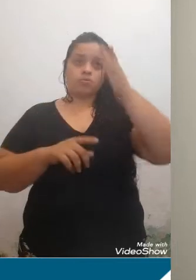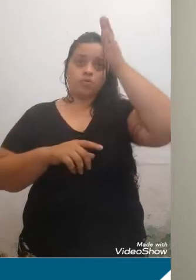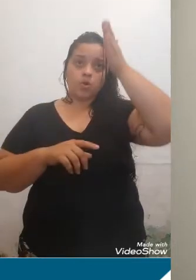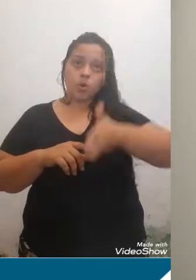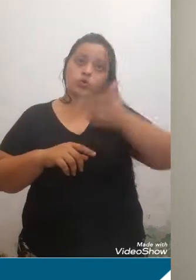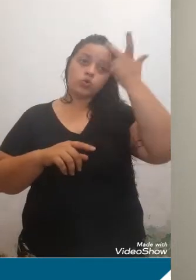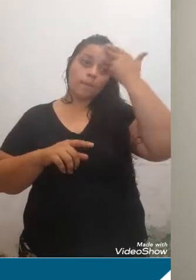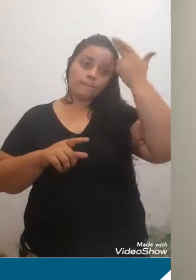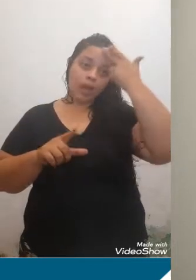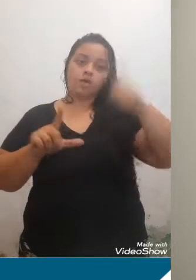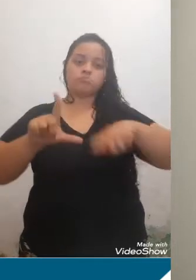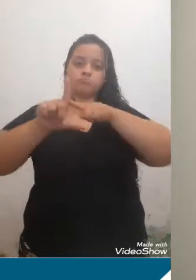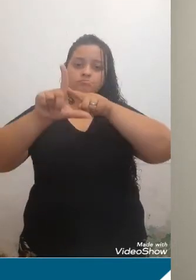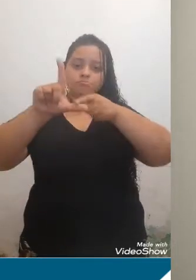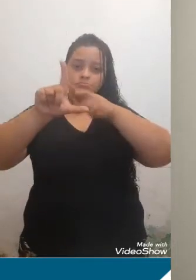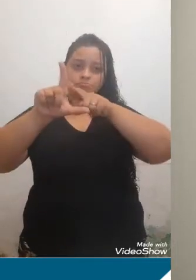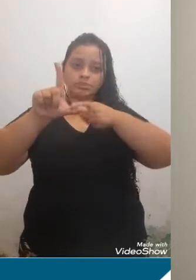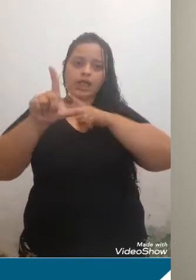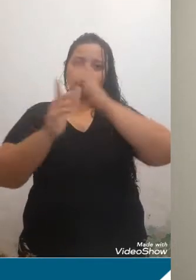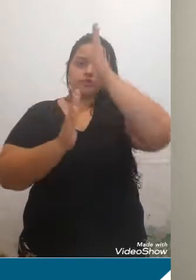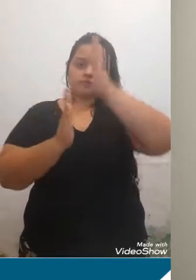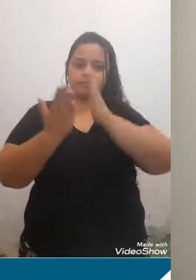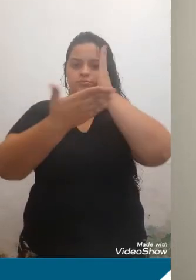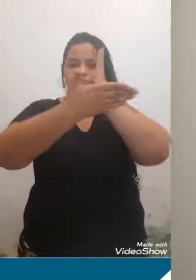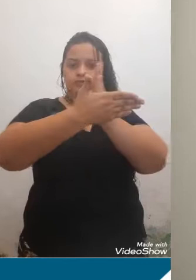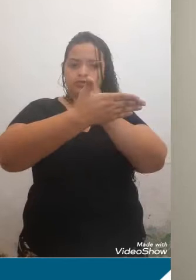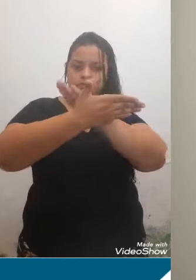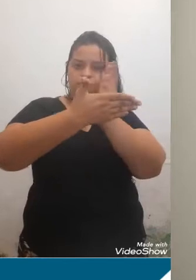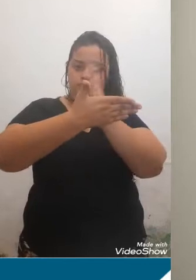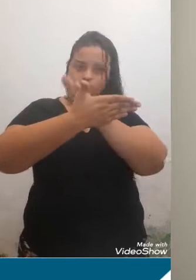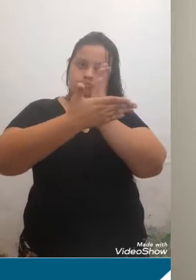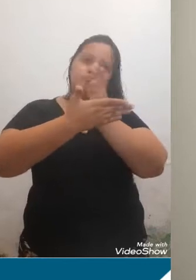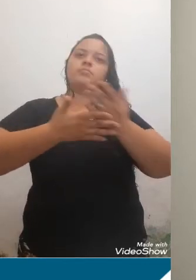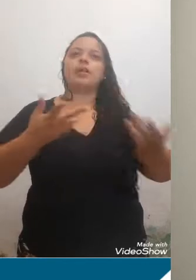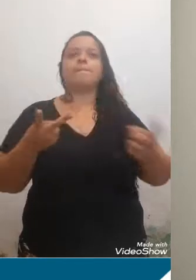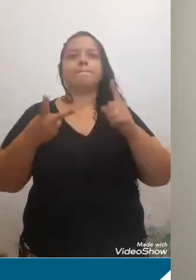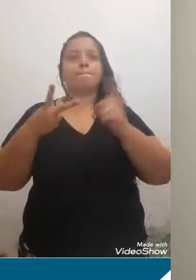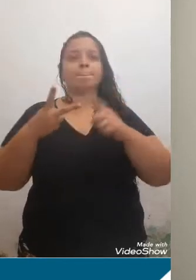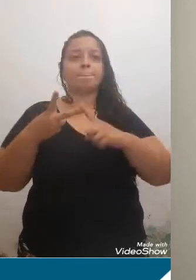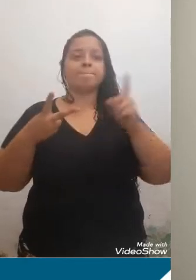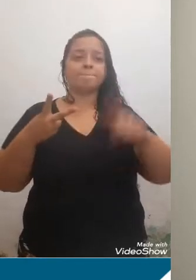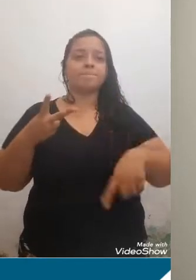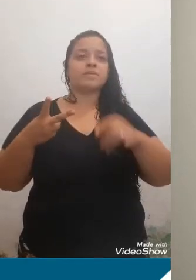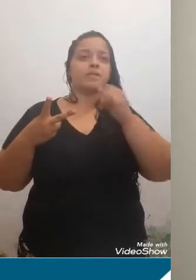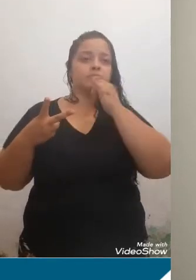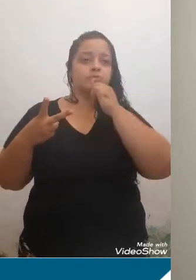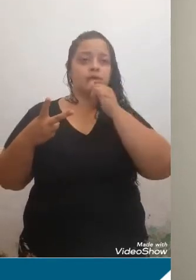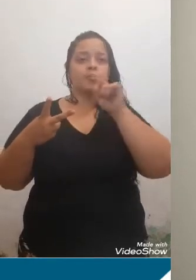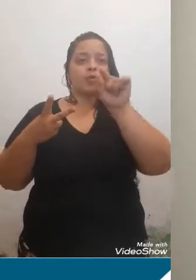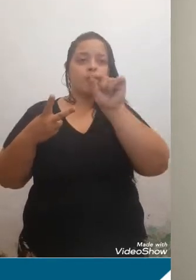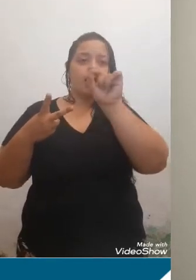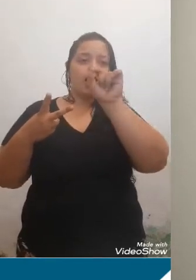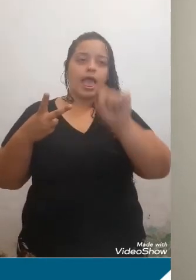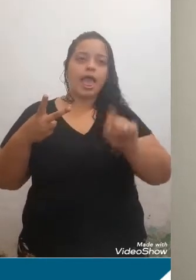reta imaginária perpendicular à superfície de separação de dois meios de propagação. Ângulo de incidência é o ângulo definido